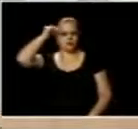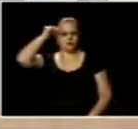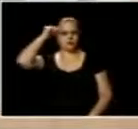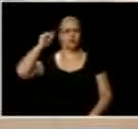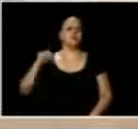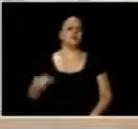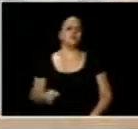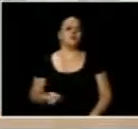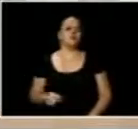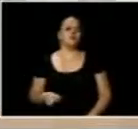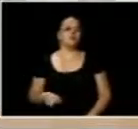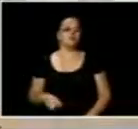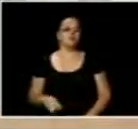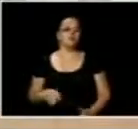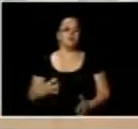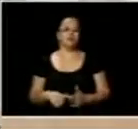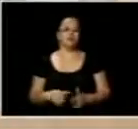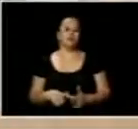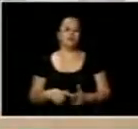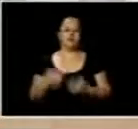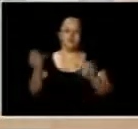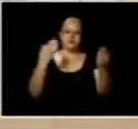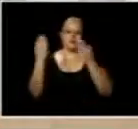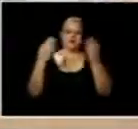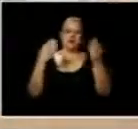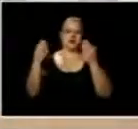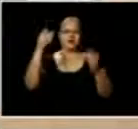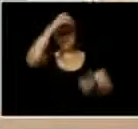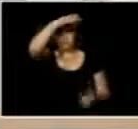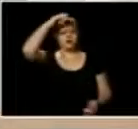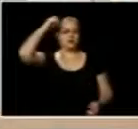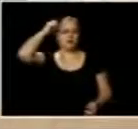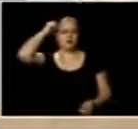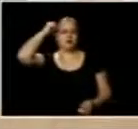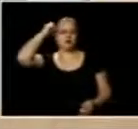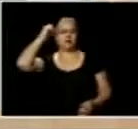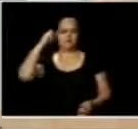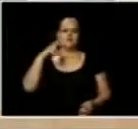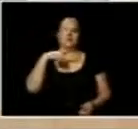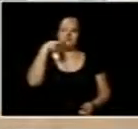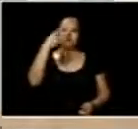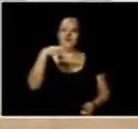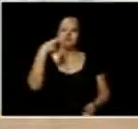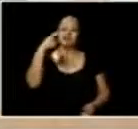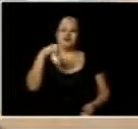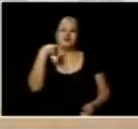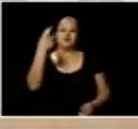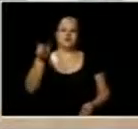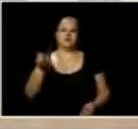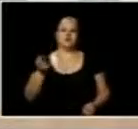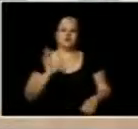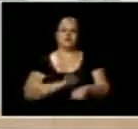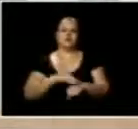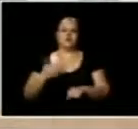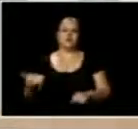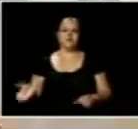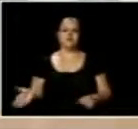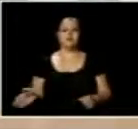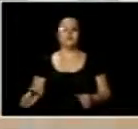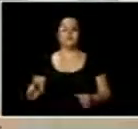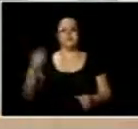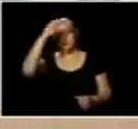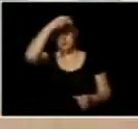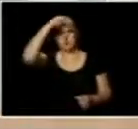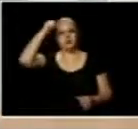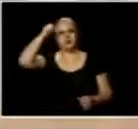reclamam, as pessoas trazem aqui os seus problemas e a coisa não acontece. Não acontece. Então, é problema nosso também.